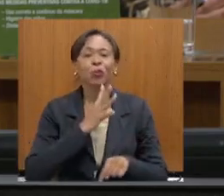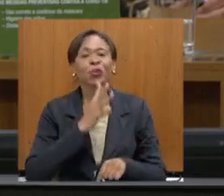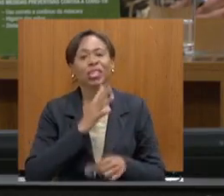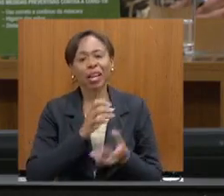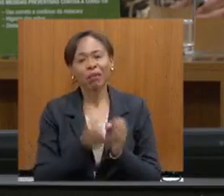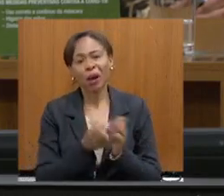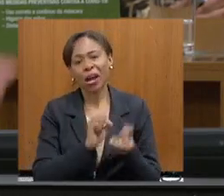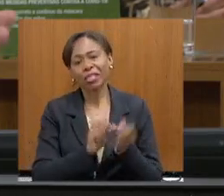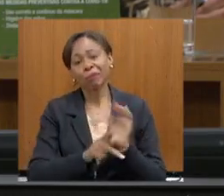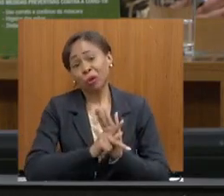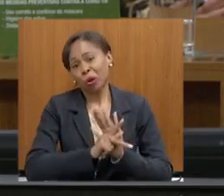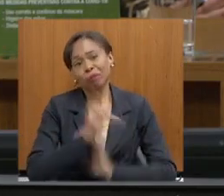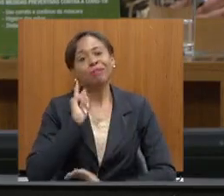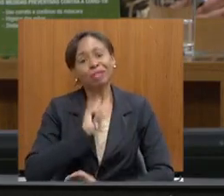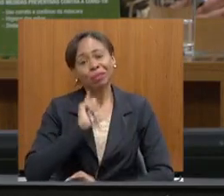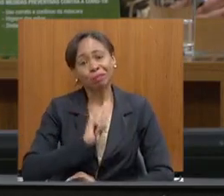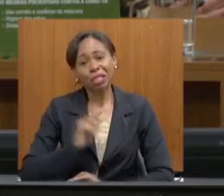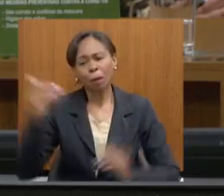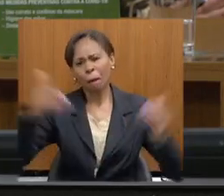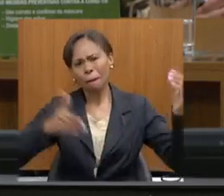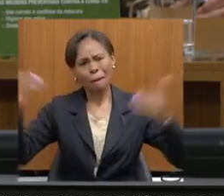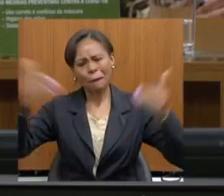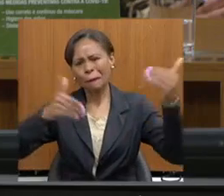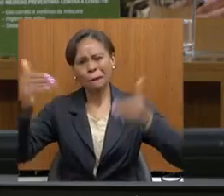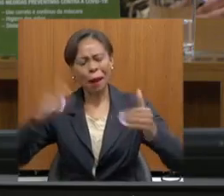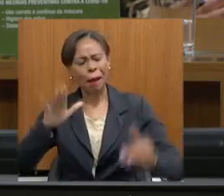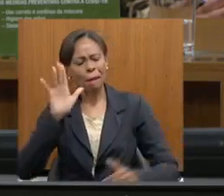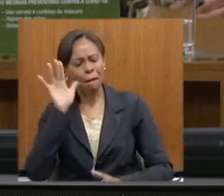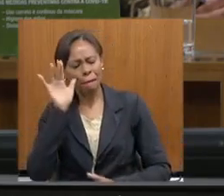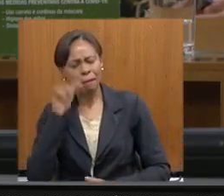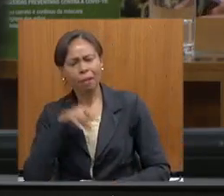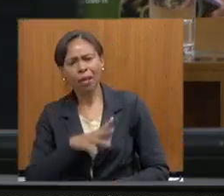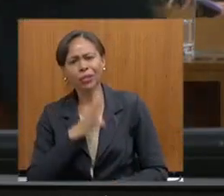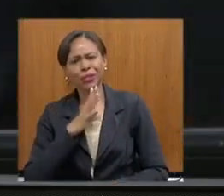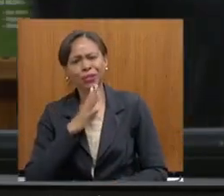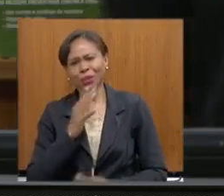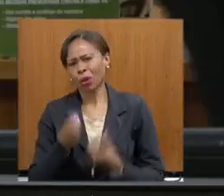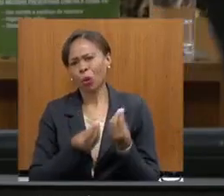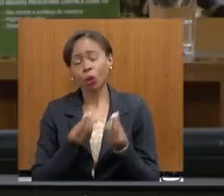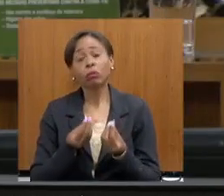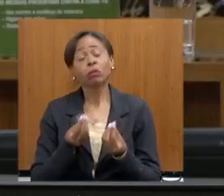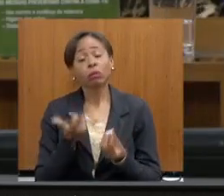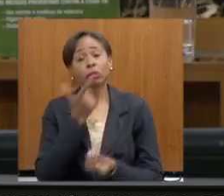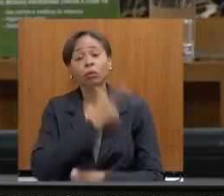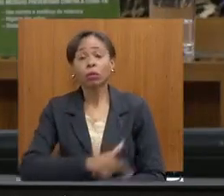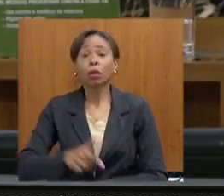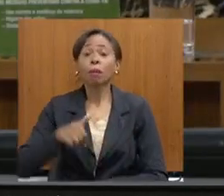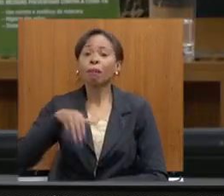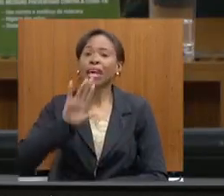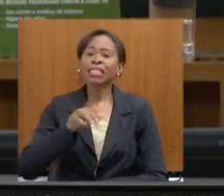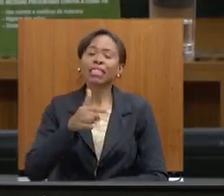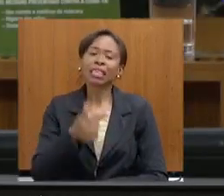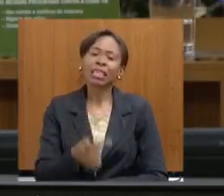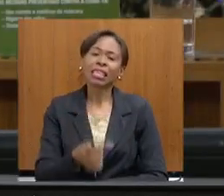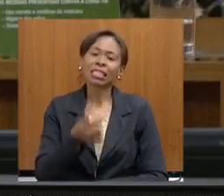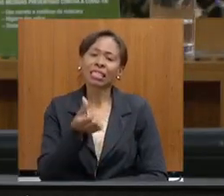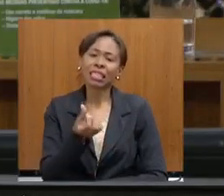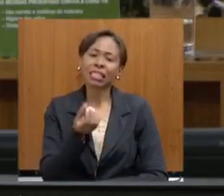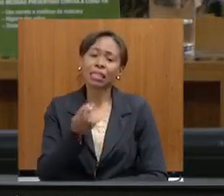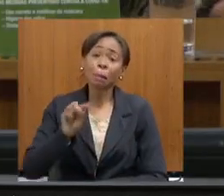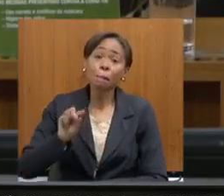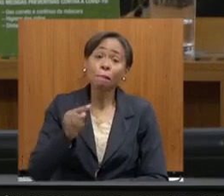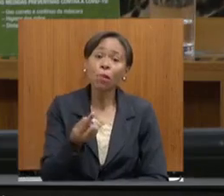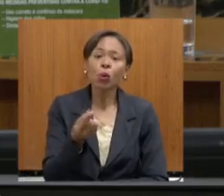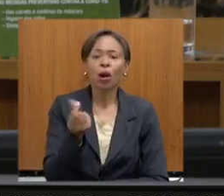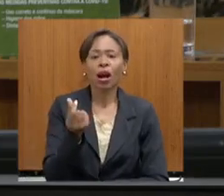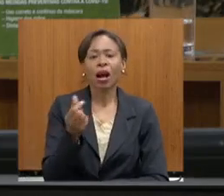então formação muito exitosa e a gente conseguiu aí viabilizar há mais de 760.000 reais de